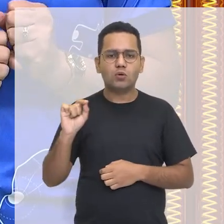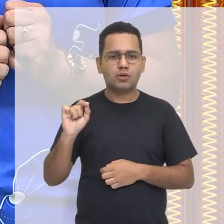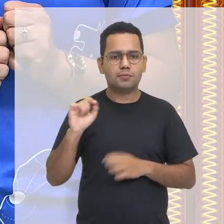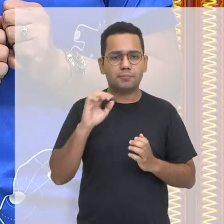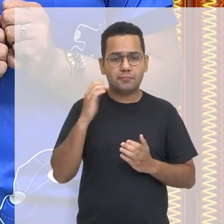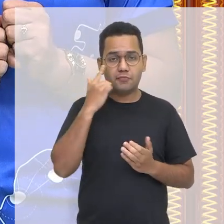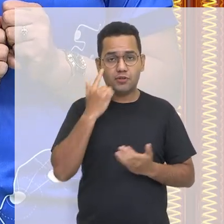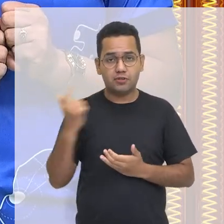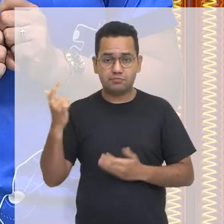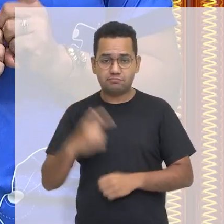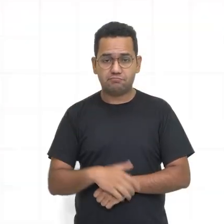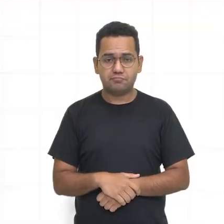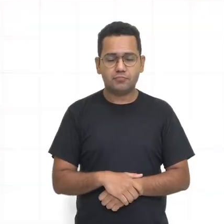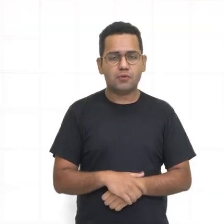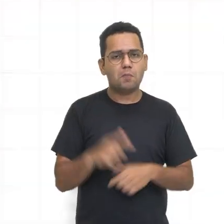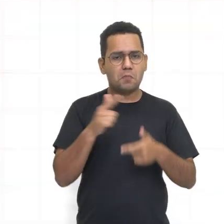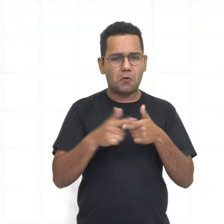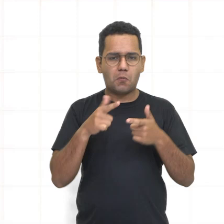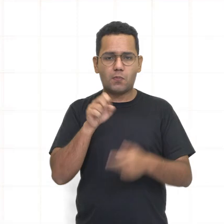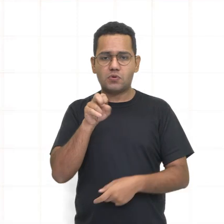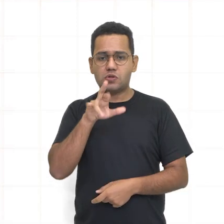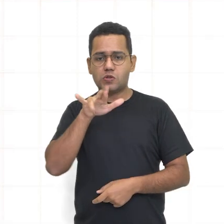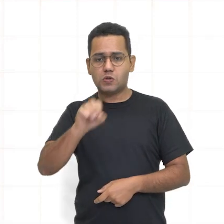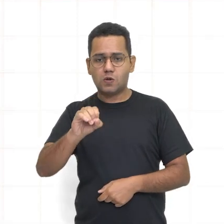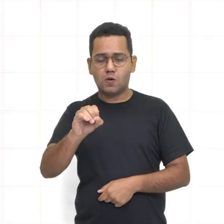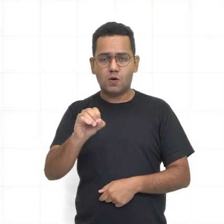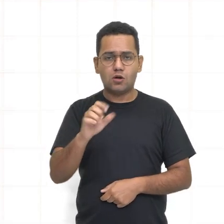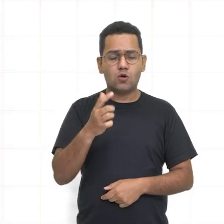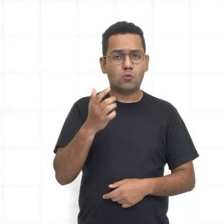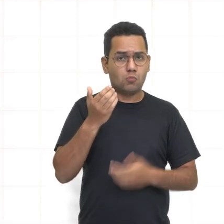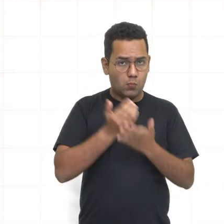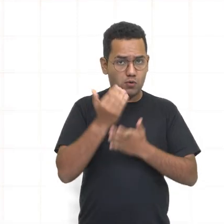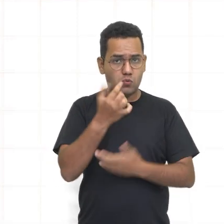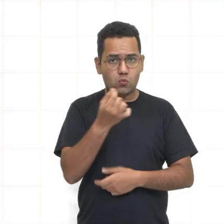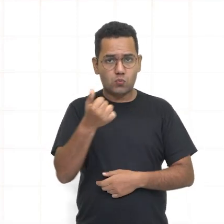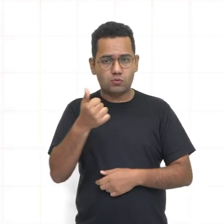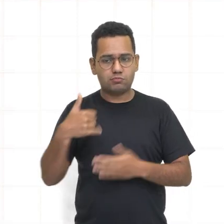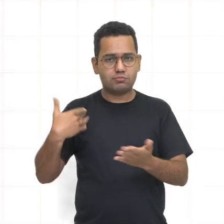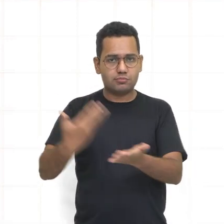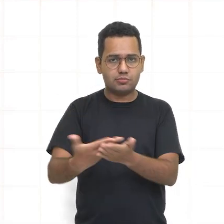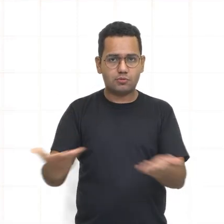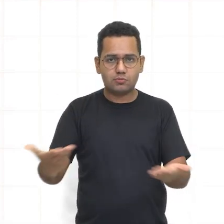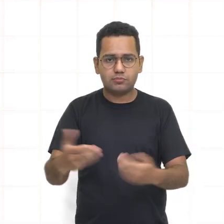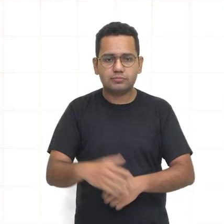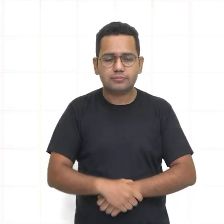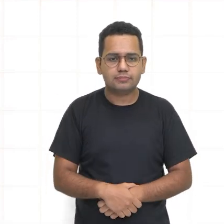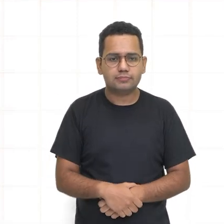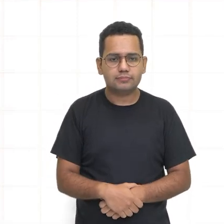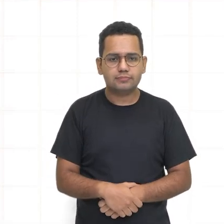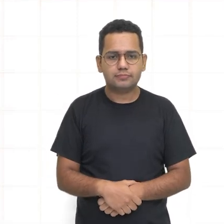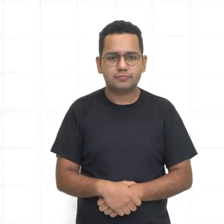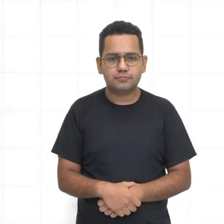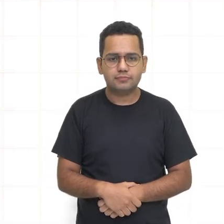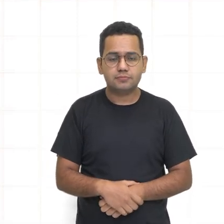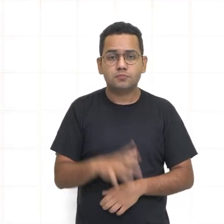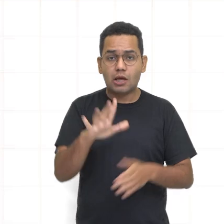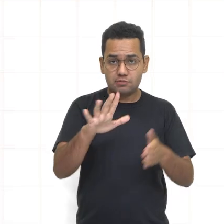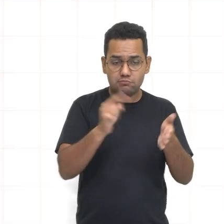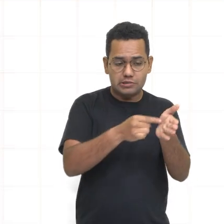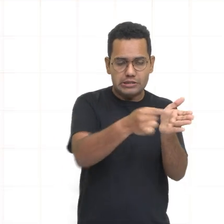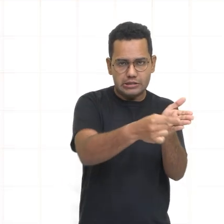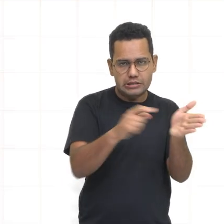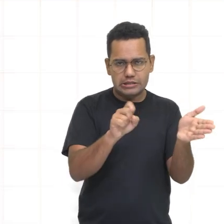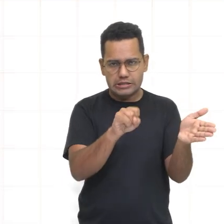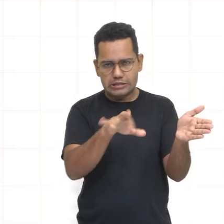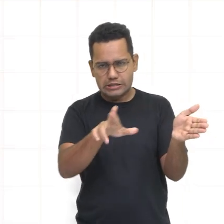questão também do conflito sírio, que começou em 2011 e vai até a atualidade. Vamos lá. Na Síria, nós temos